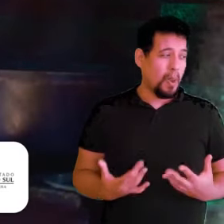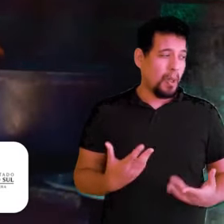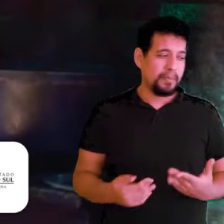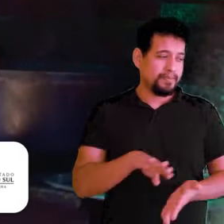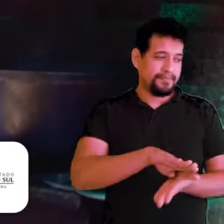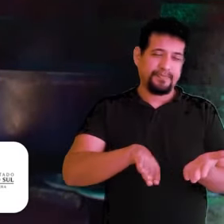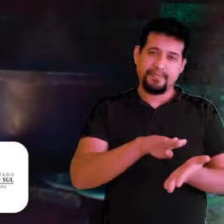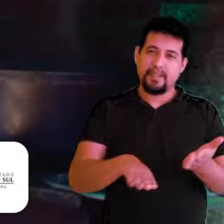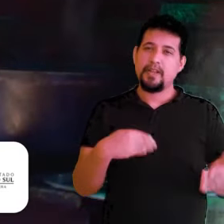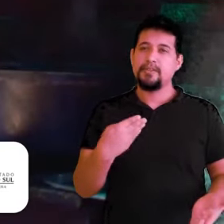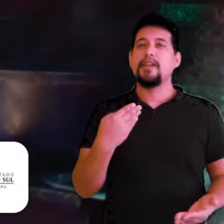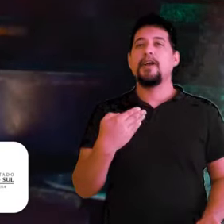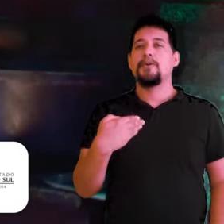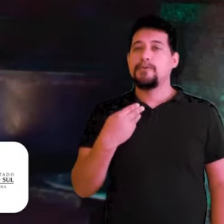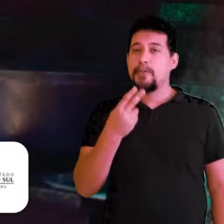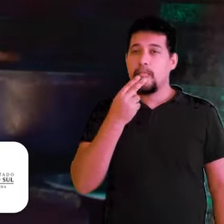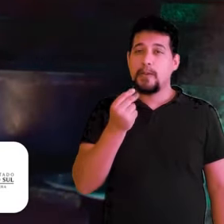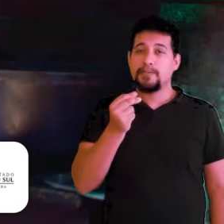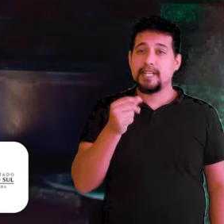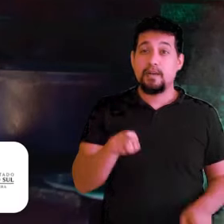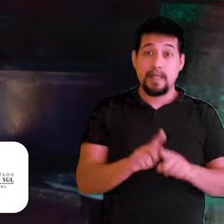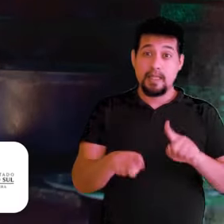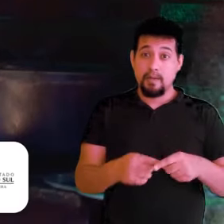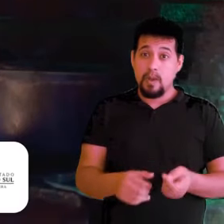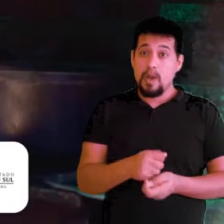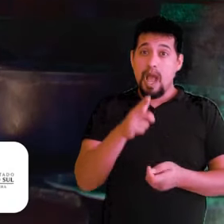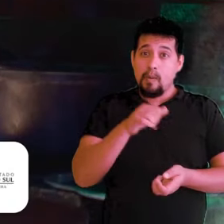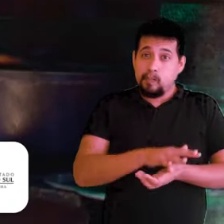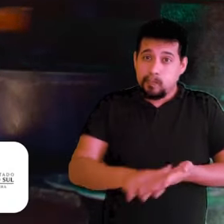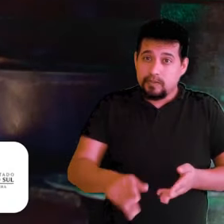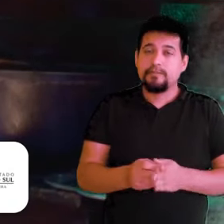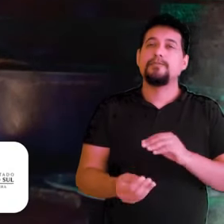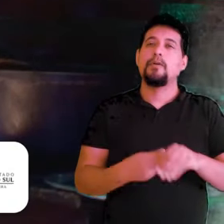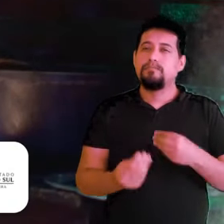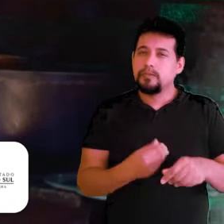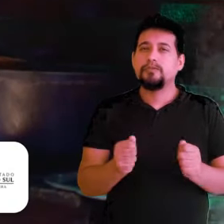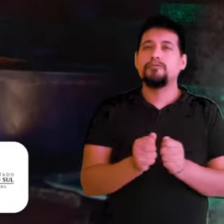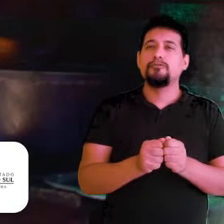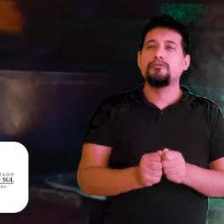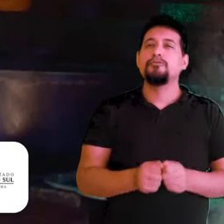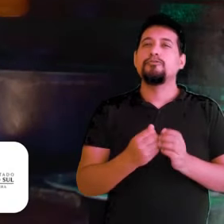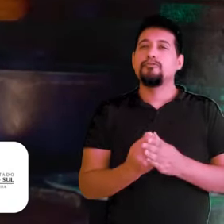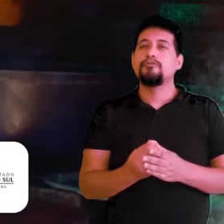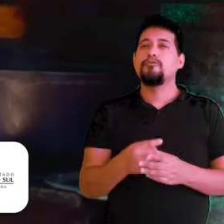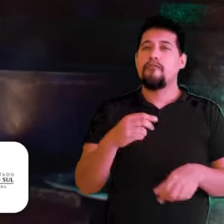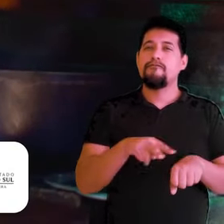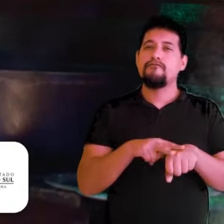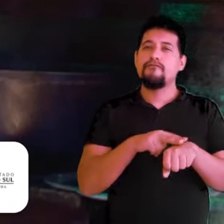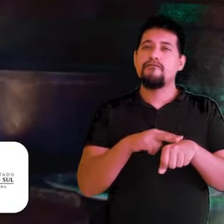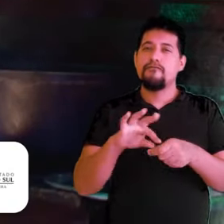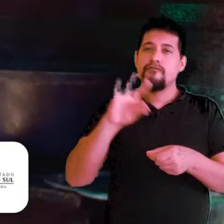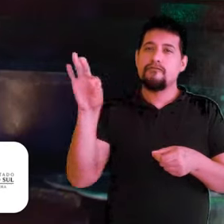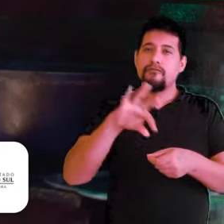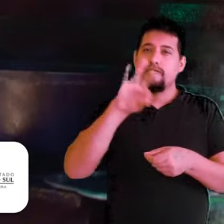dentro fervendo pra nós tirar o excesso de sal. Daqui a pouquinho eu vou escorrer ela. E vamos botar uma cebolinha, né, dar uma fritadinha. E